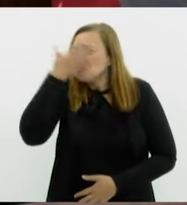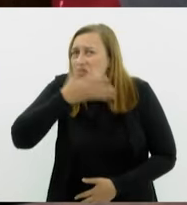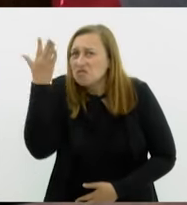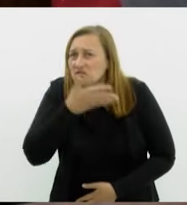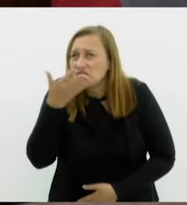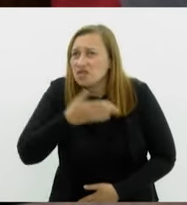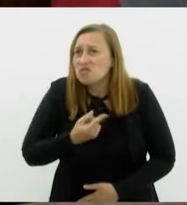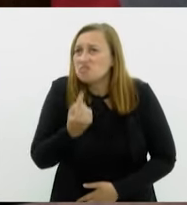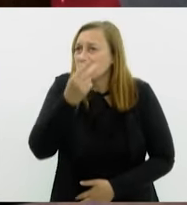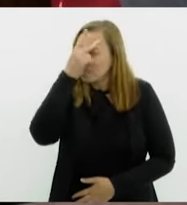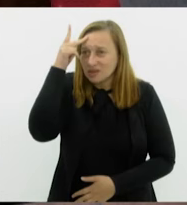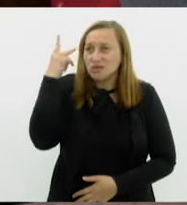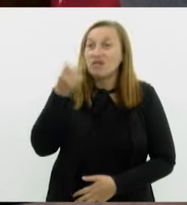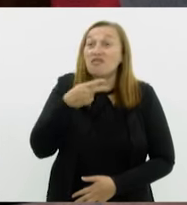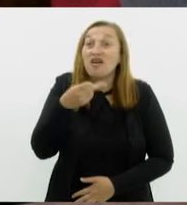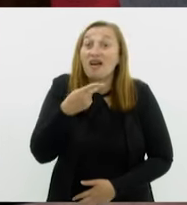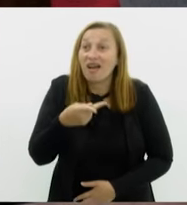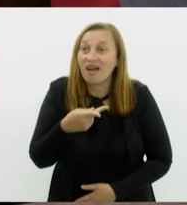falar